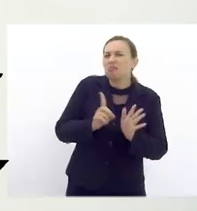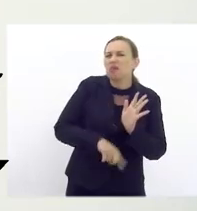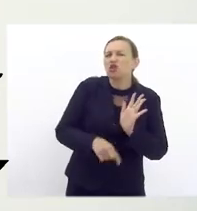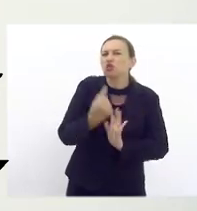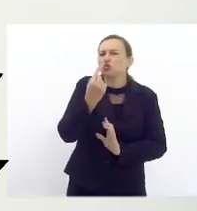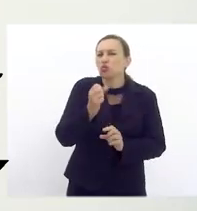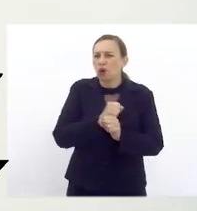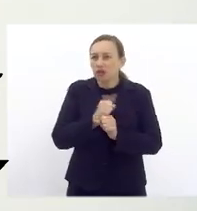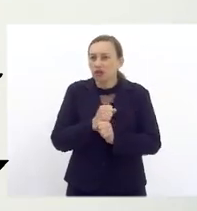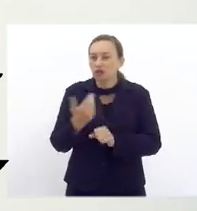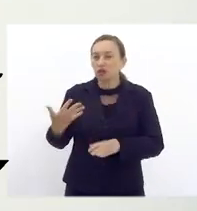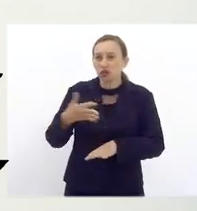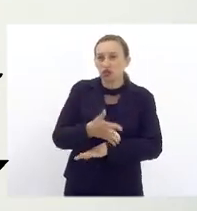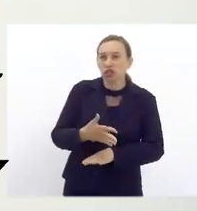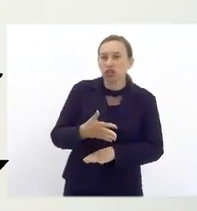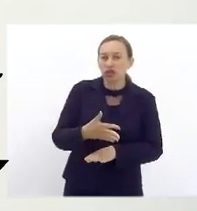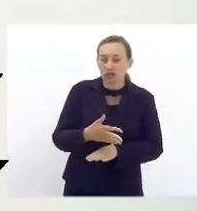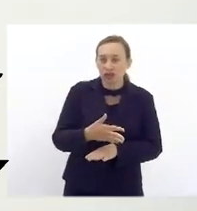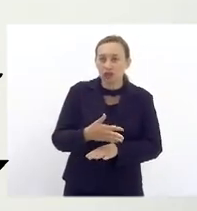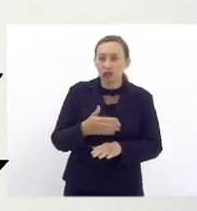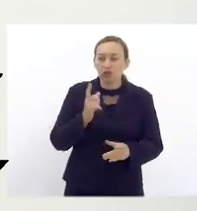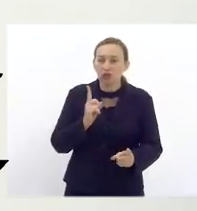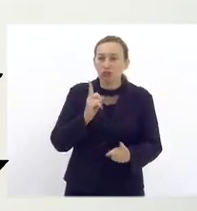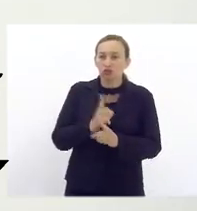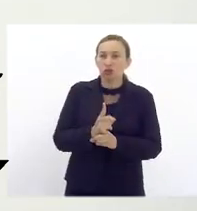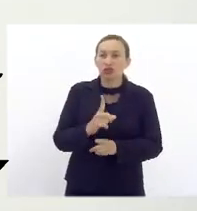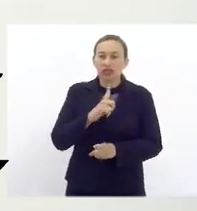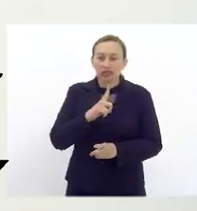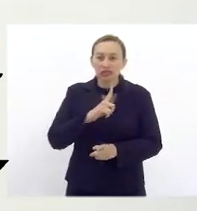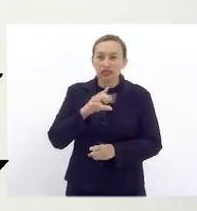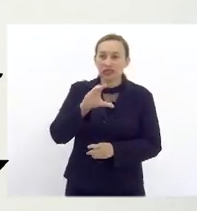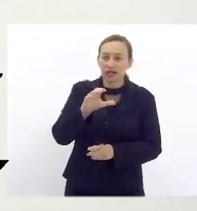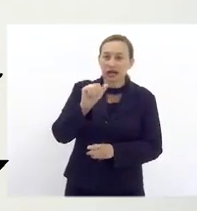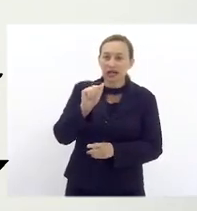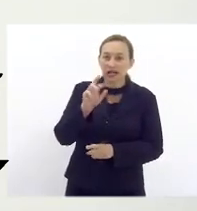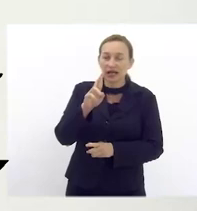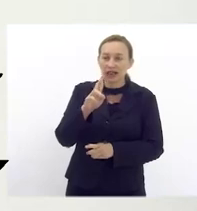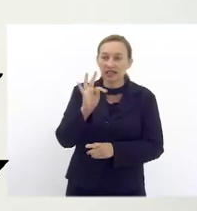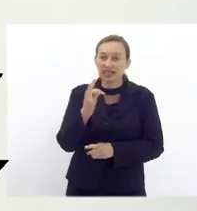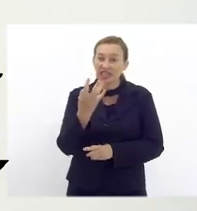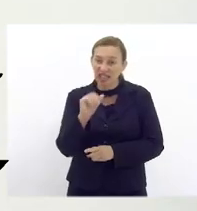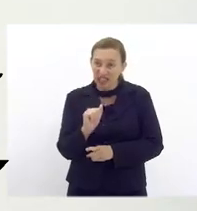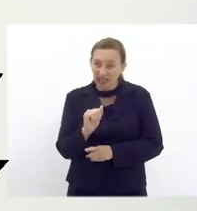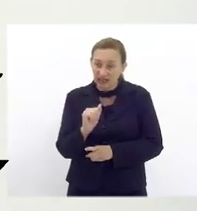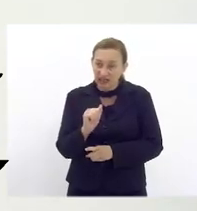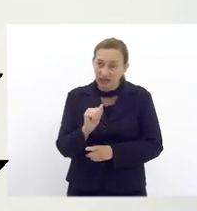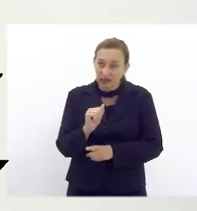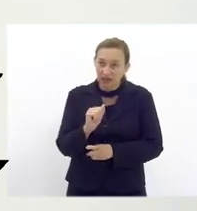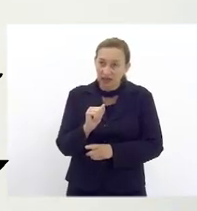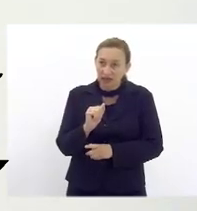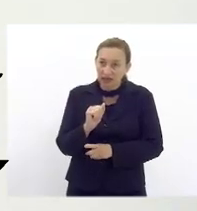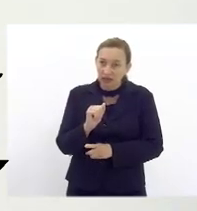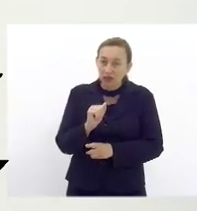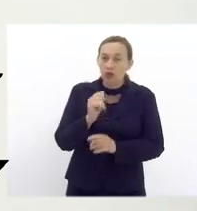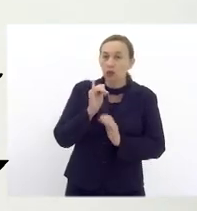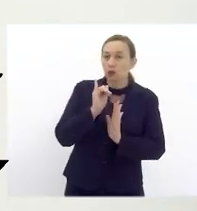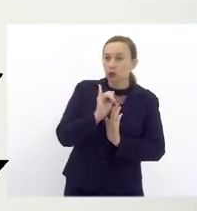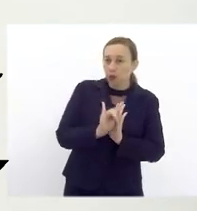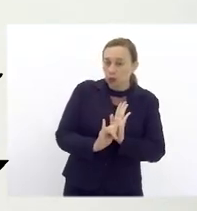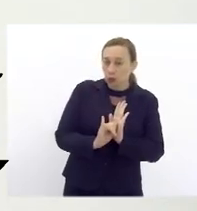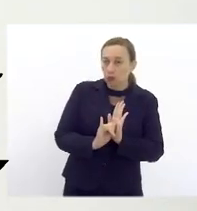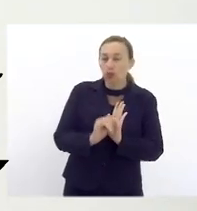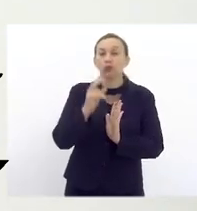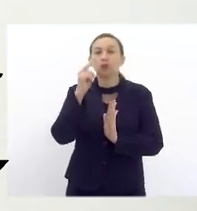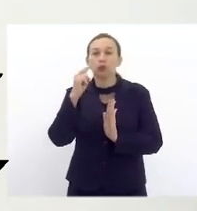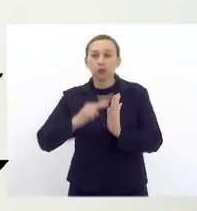e quando eu cheguei Assessoria e eu descobri que essa cartilha através da do relatório da